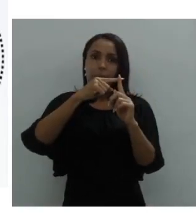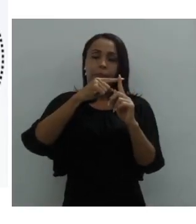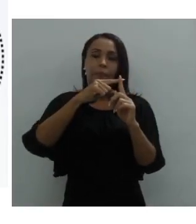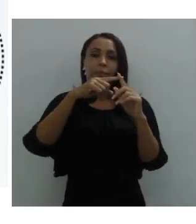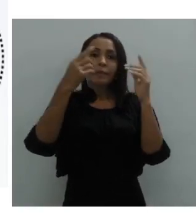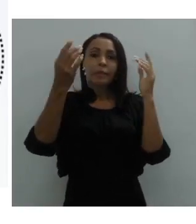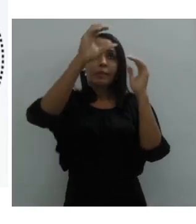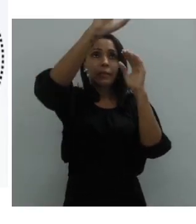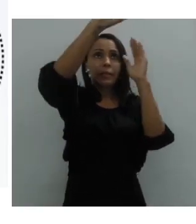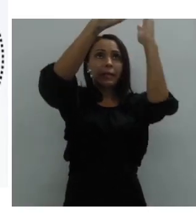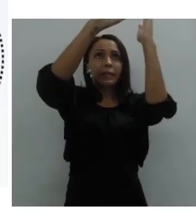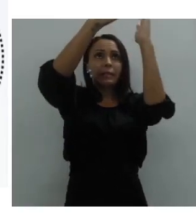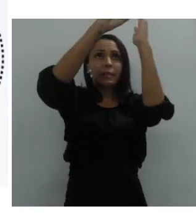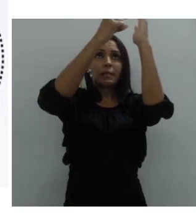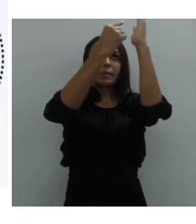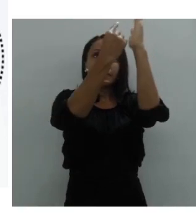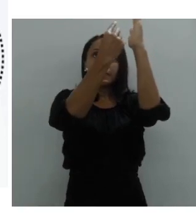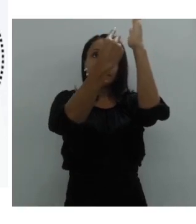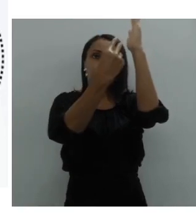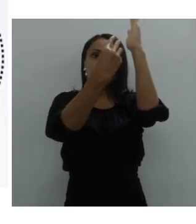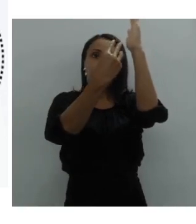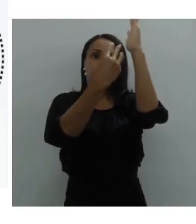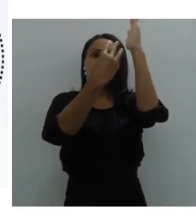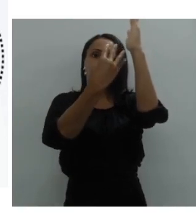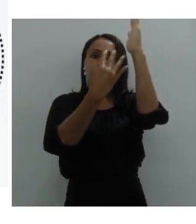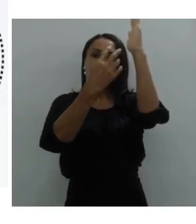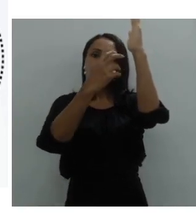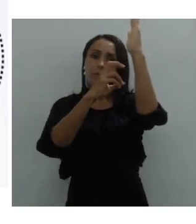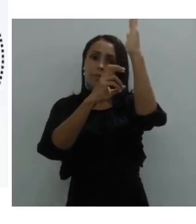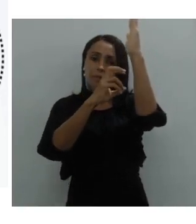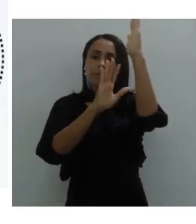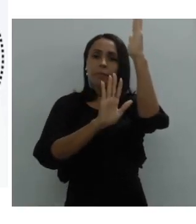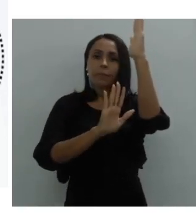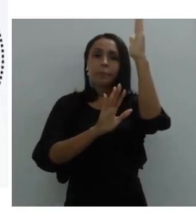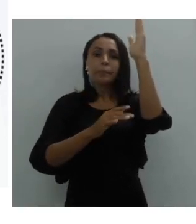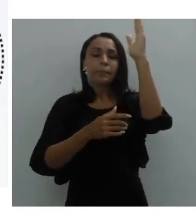são 0, 1, 2, 3 e assim vai.